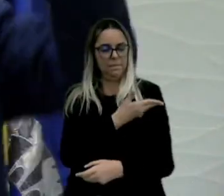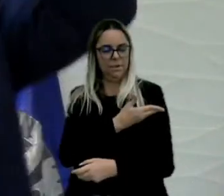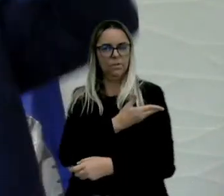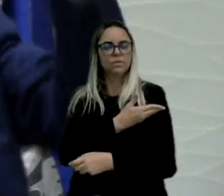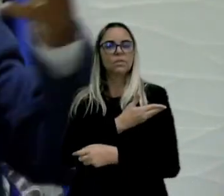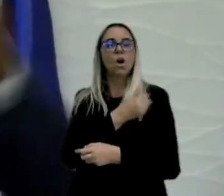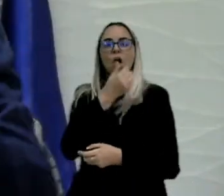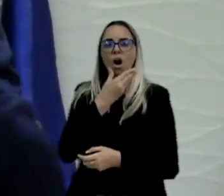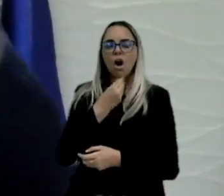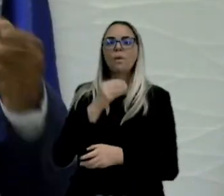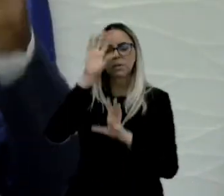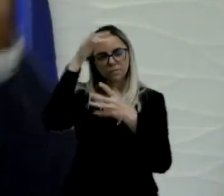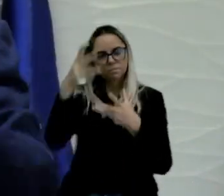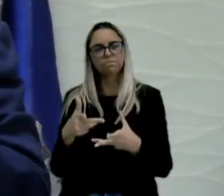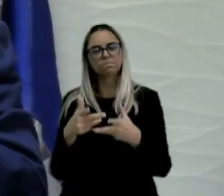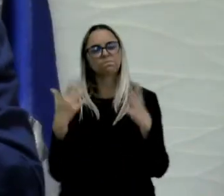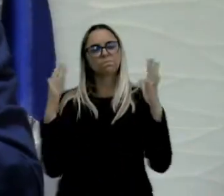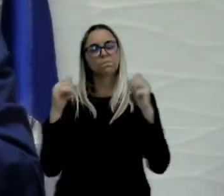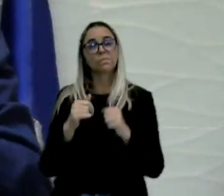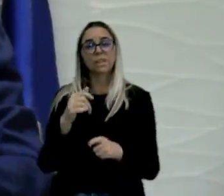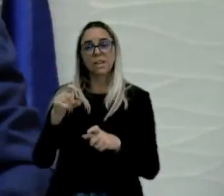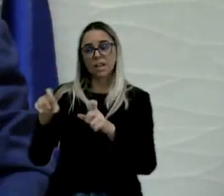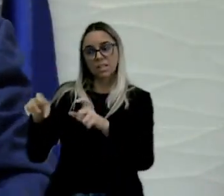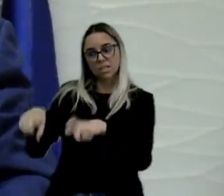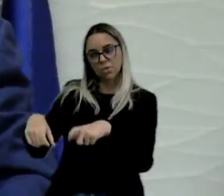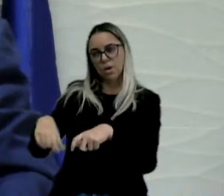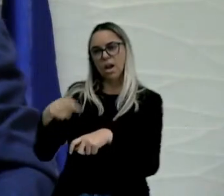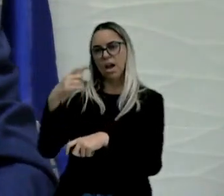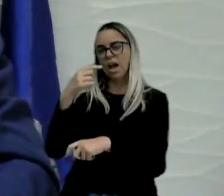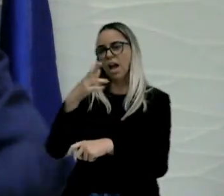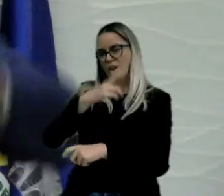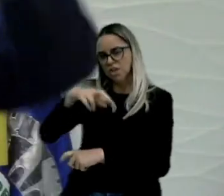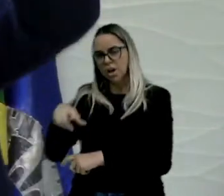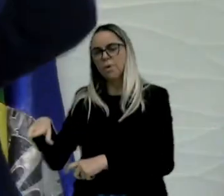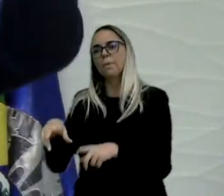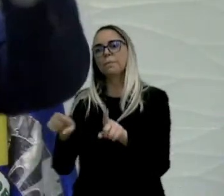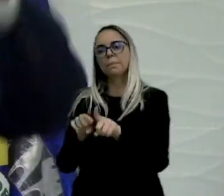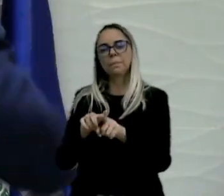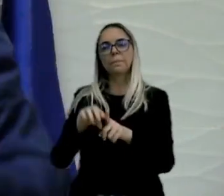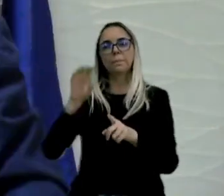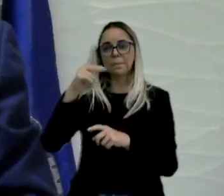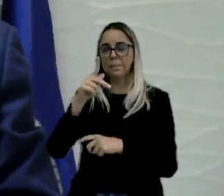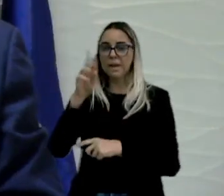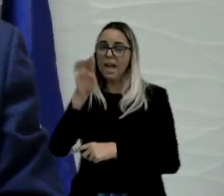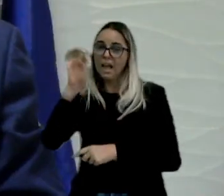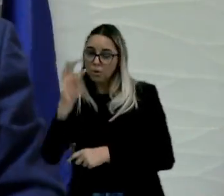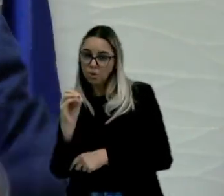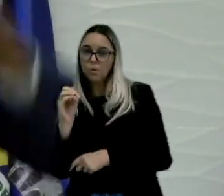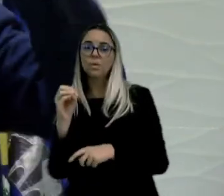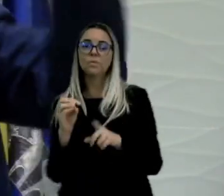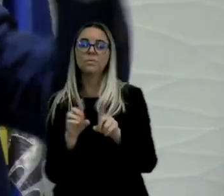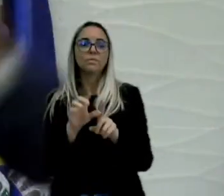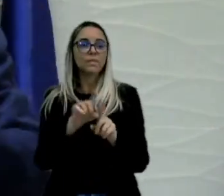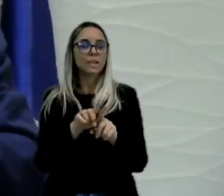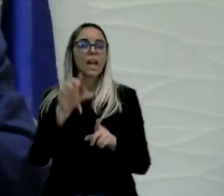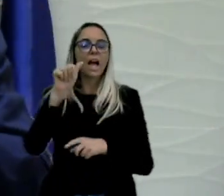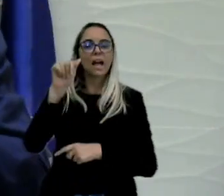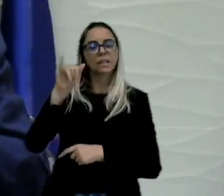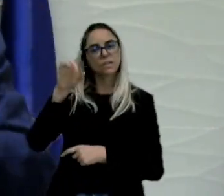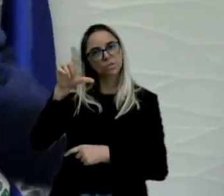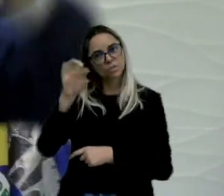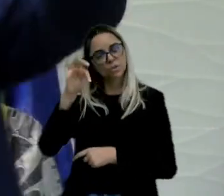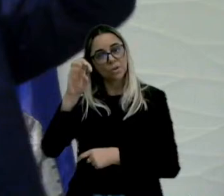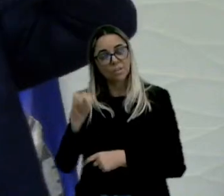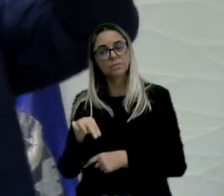honesto de bem Rob lá do Rio achão Preto dos quilombola ailt da Rua Nova quero mandar um forte